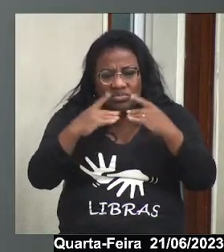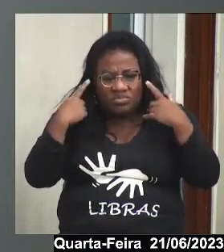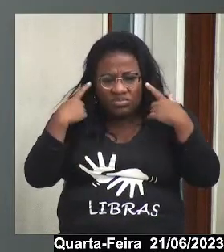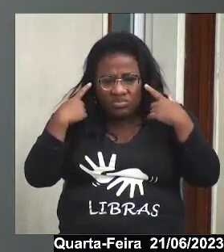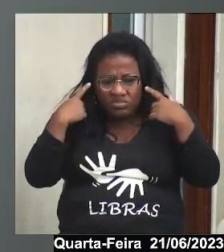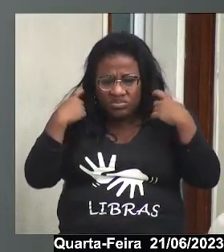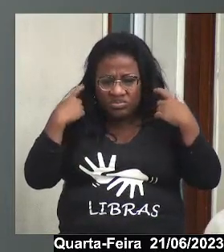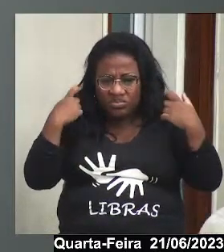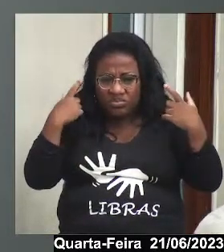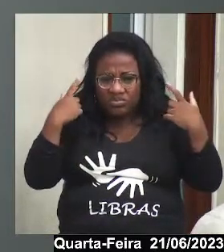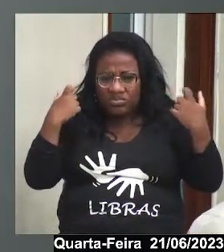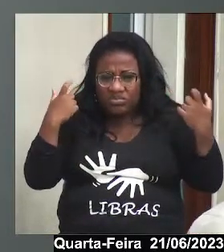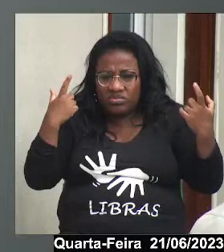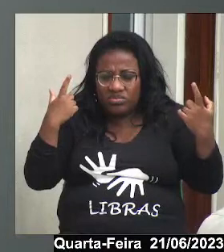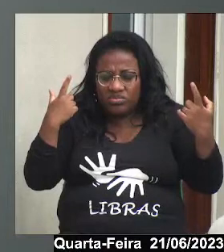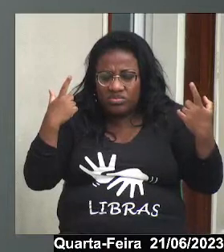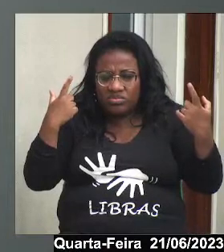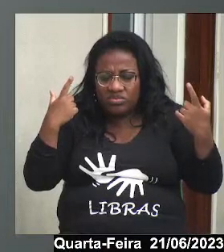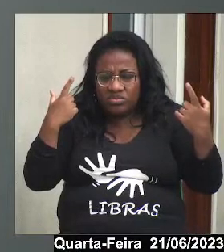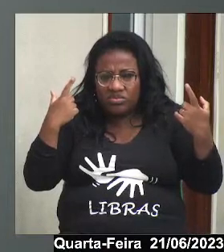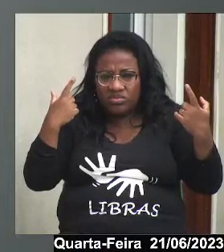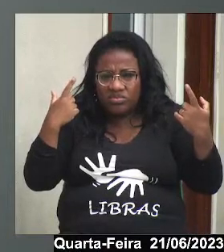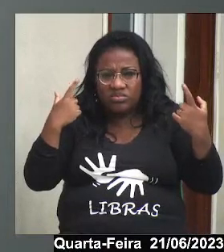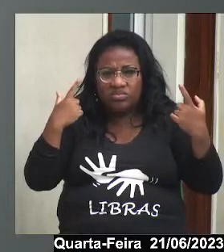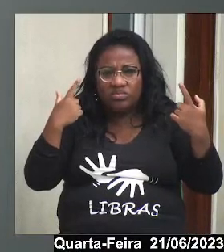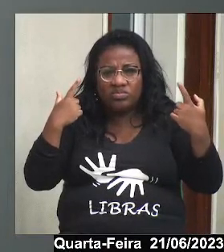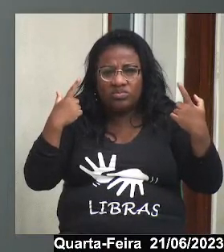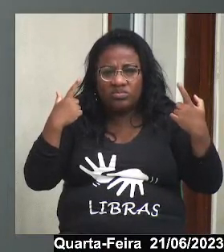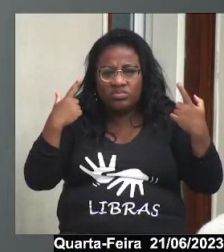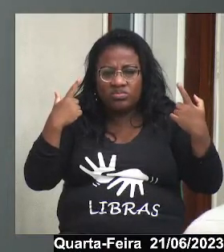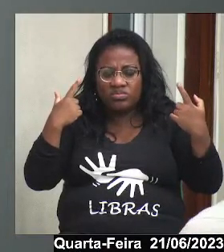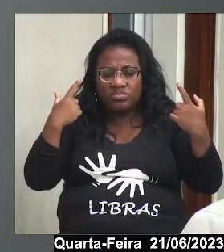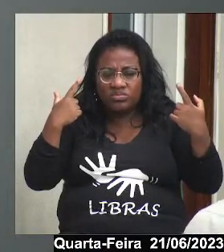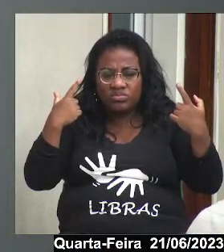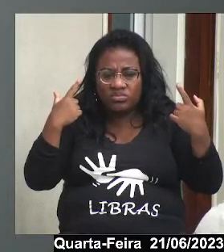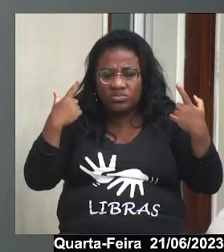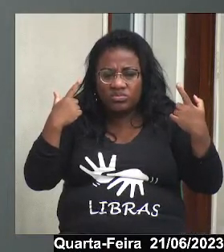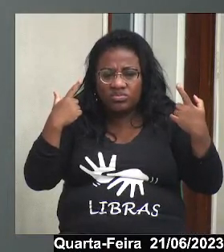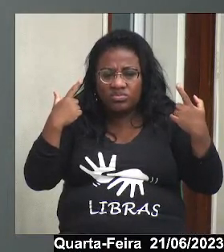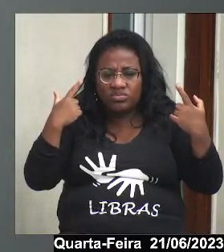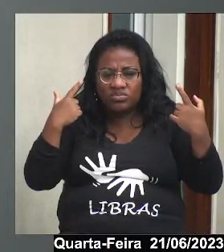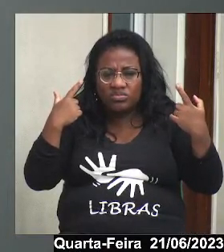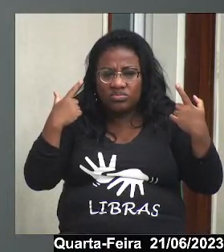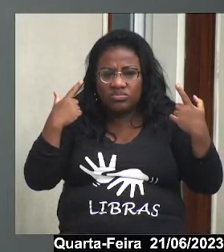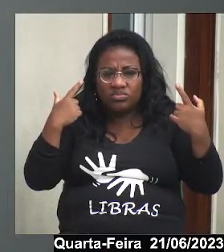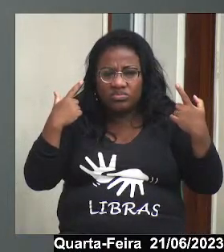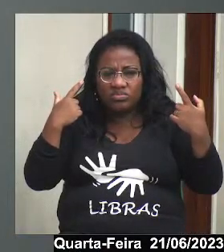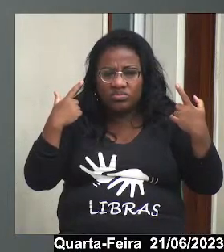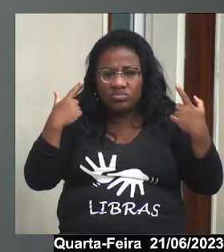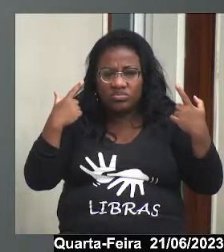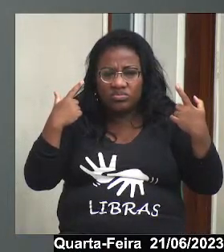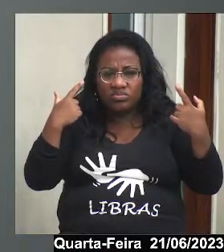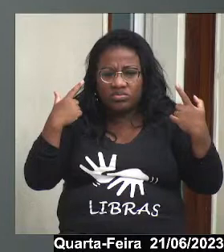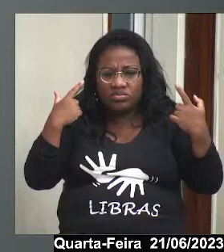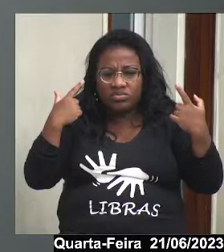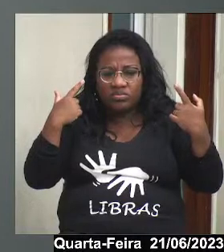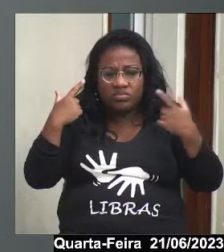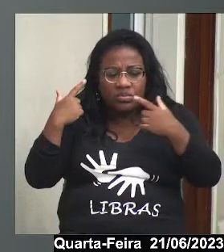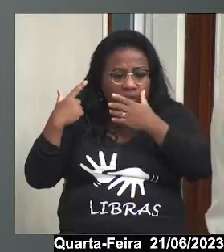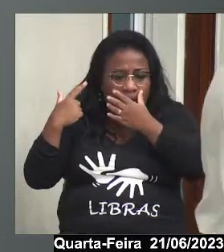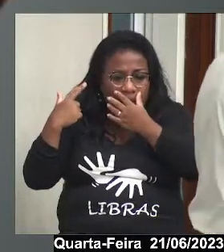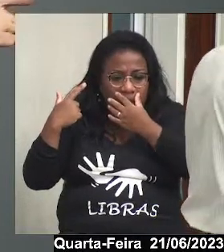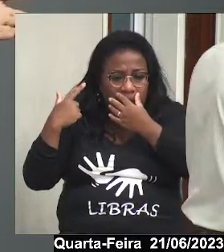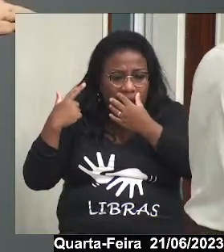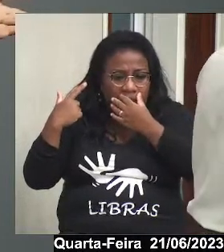conversas vazias, conversas sem nexos, que são contraditórias. Vejam vocês, hoje mesmo, ele